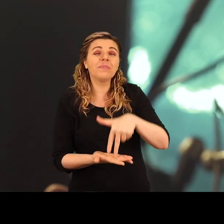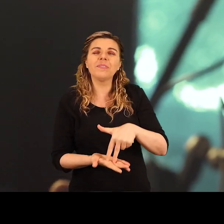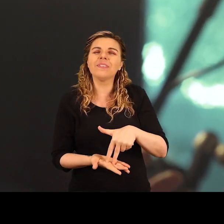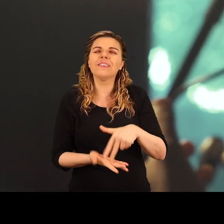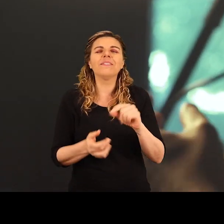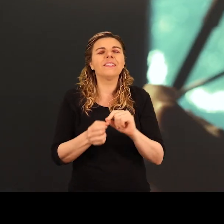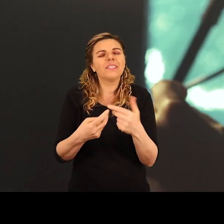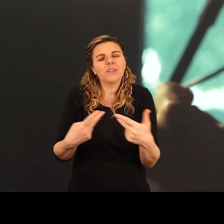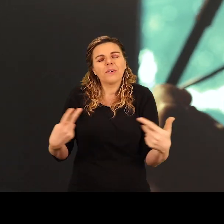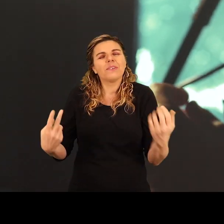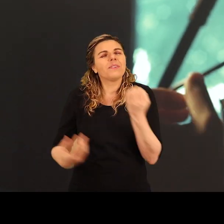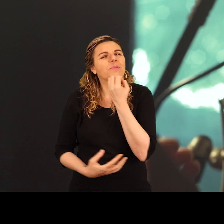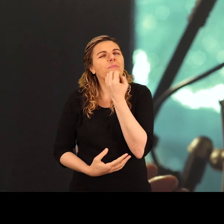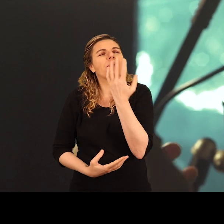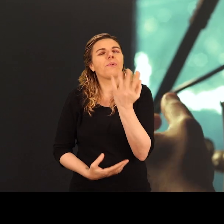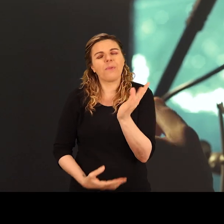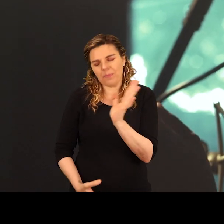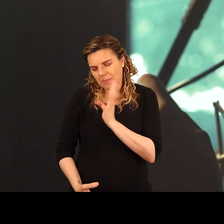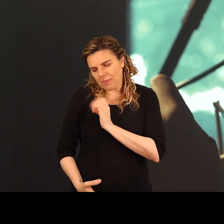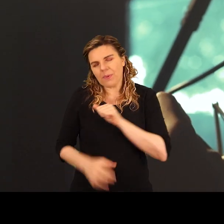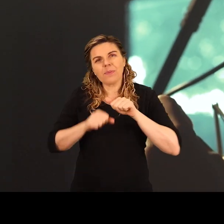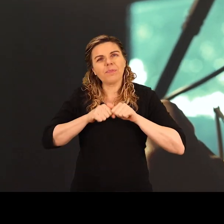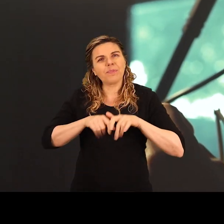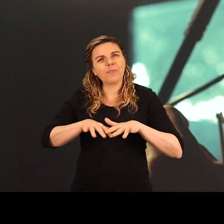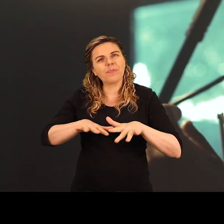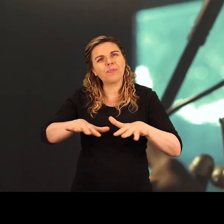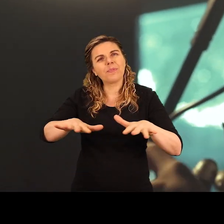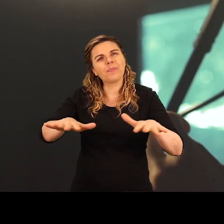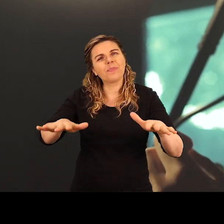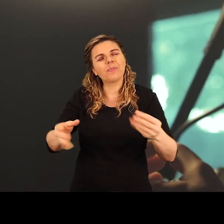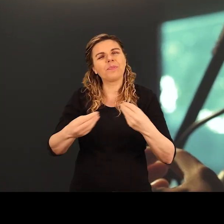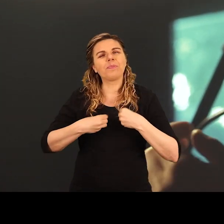Do lado direito dele, uma grande janela revela muitas árvores do lado de fora.